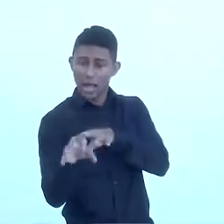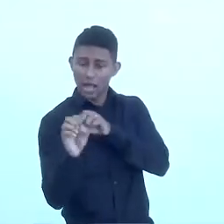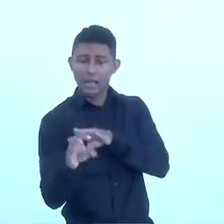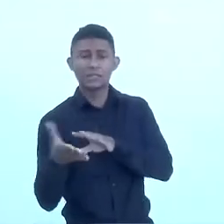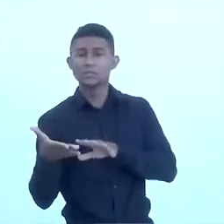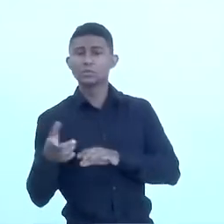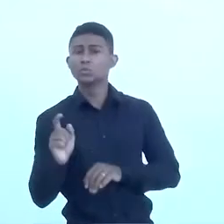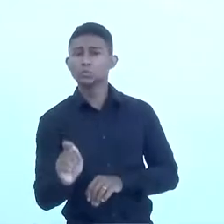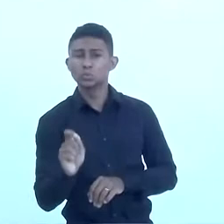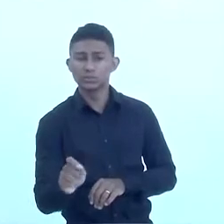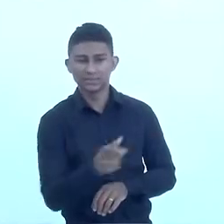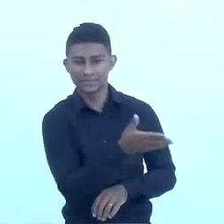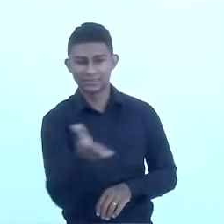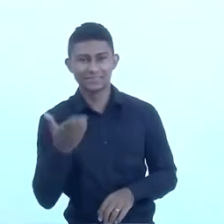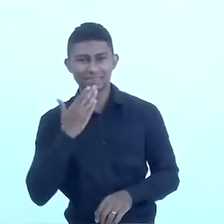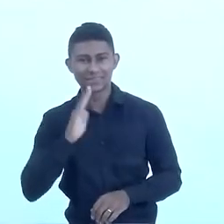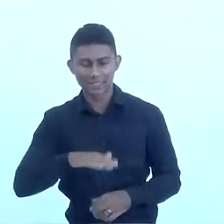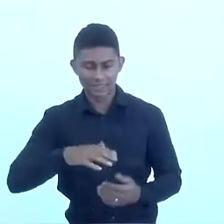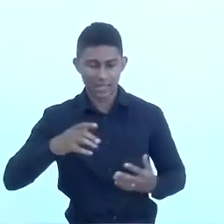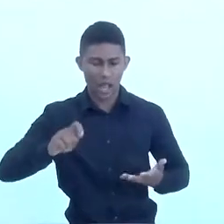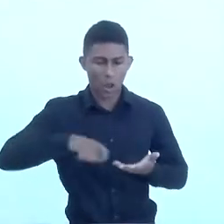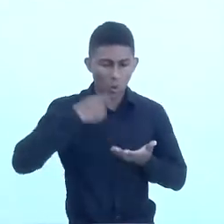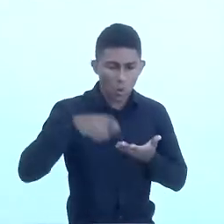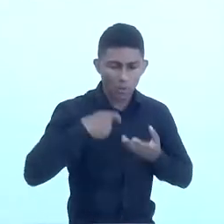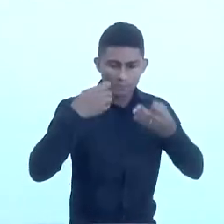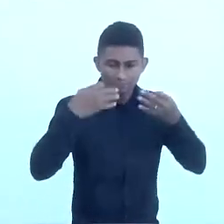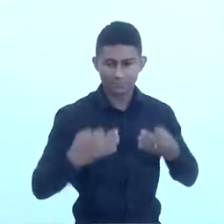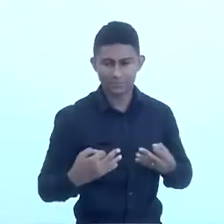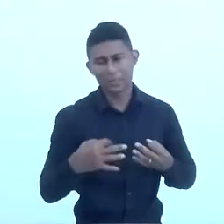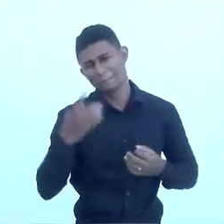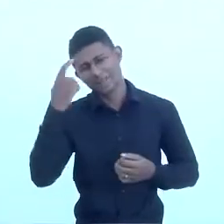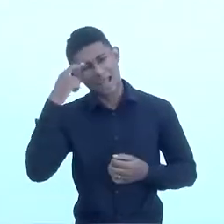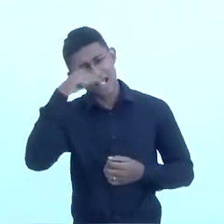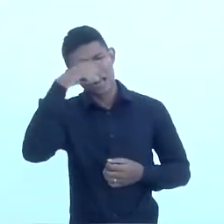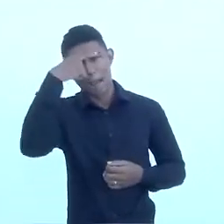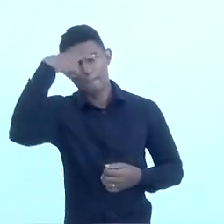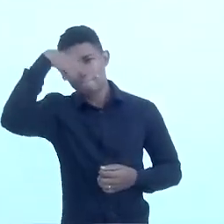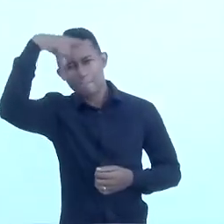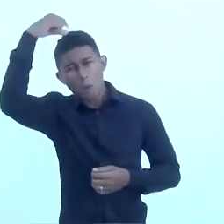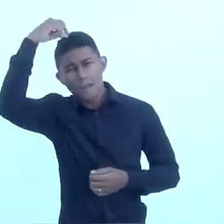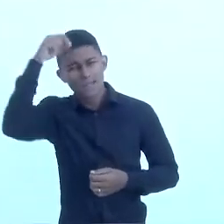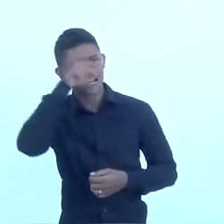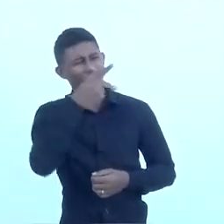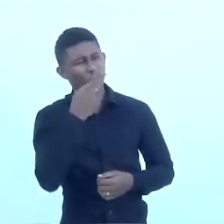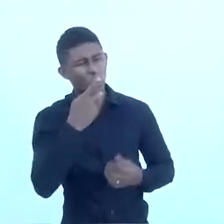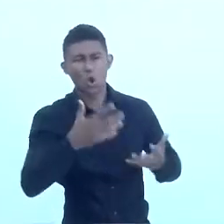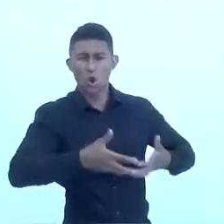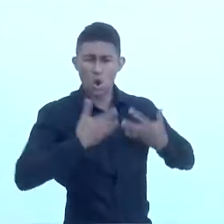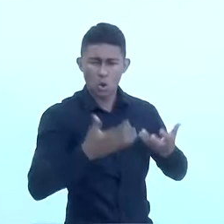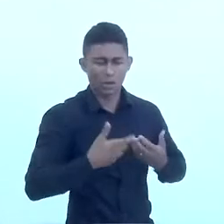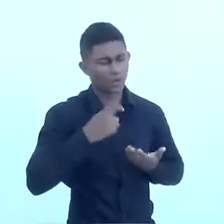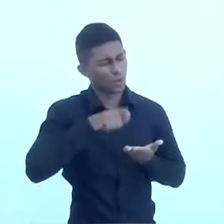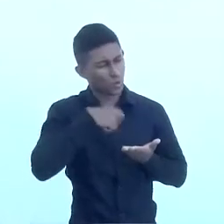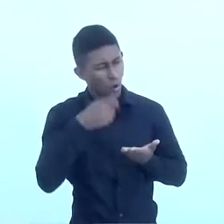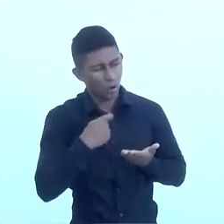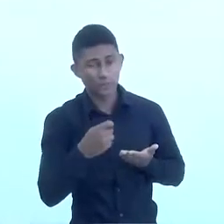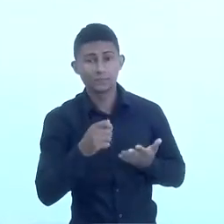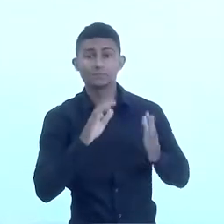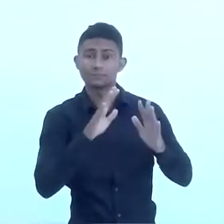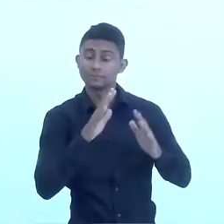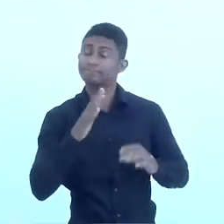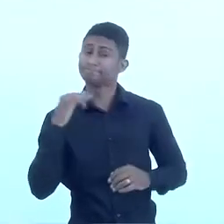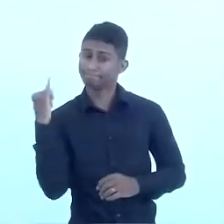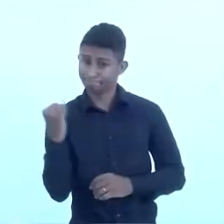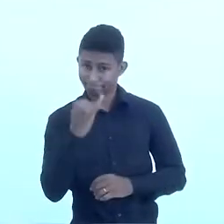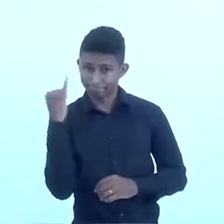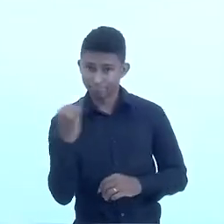para toda uma formação, porque aí você fala, mas aí tá, o Paulo Best está falando que come legumes e verduras. Como é